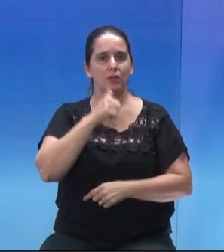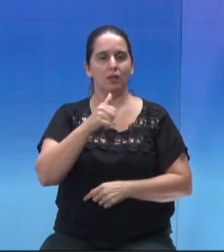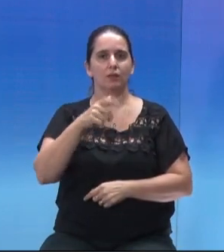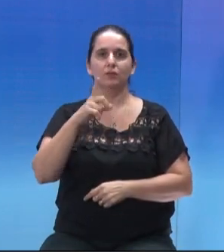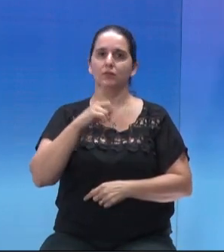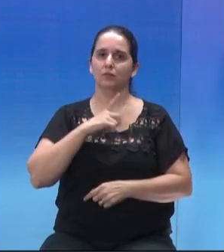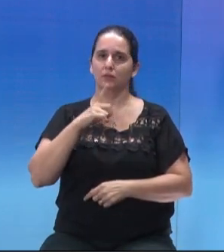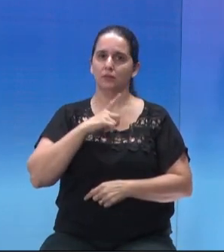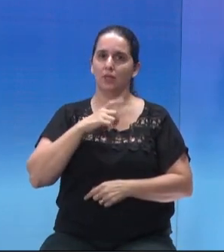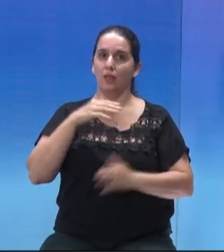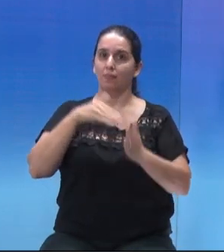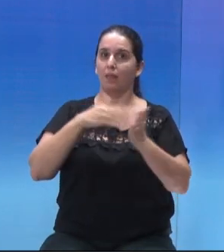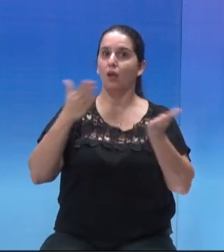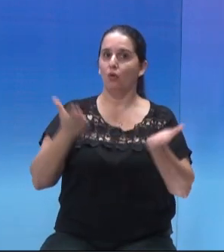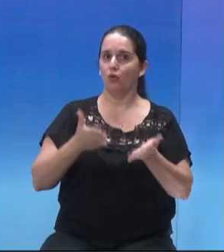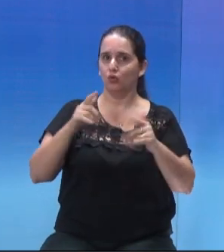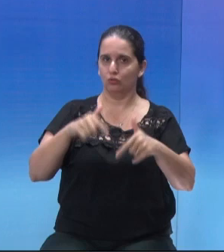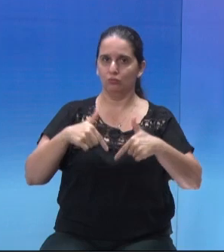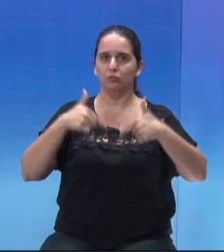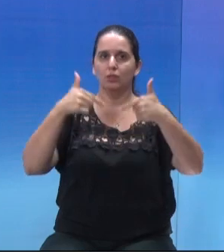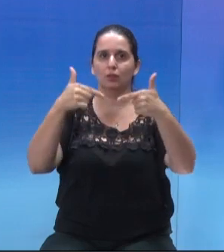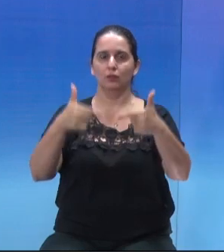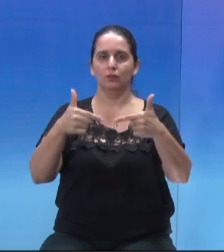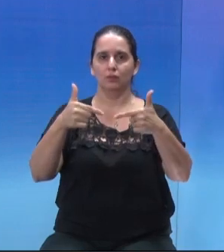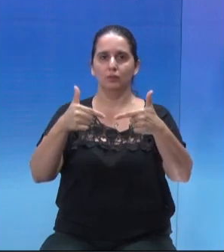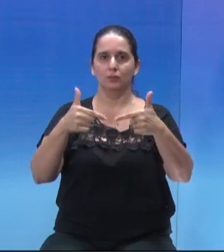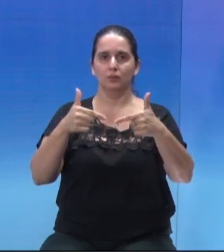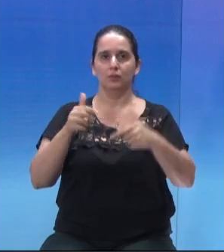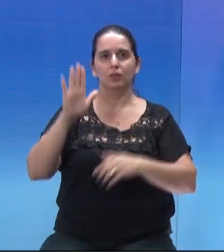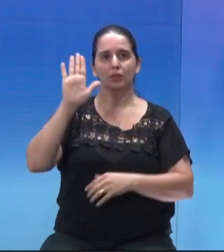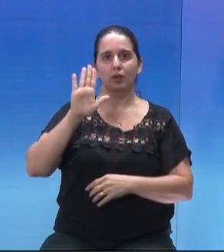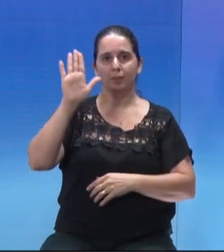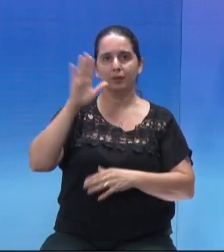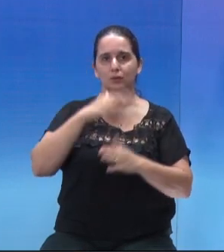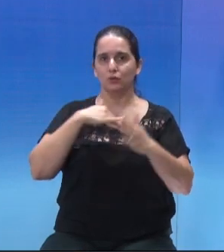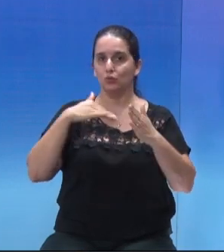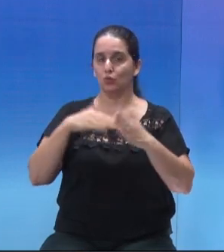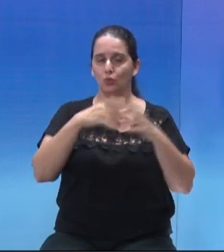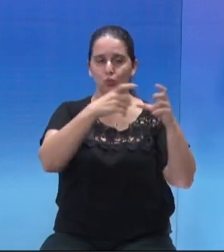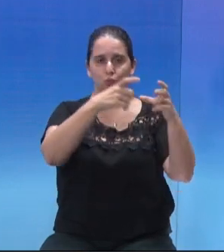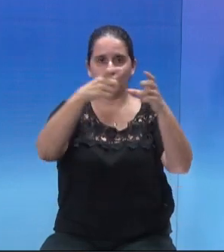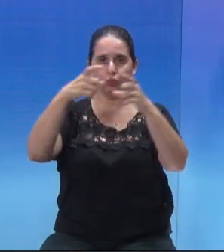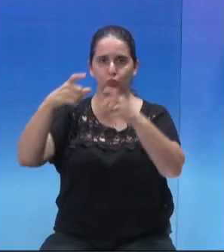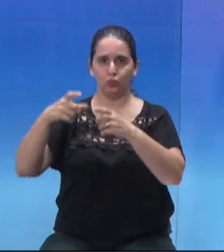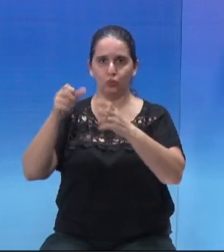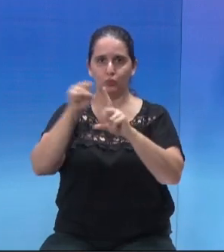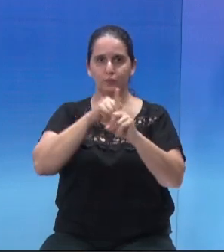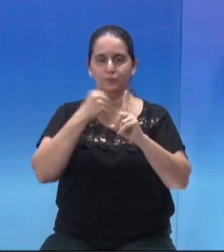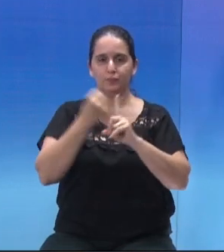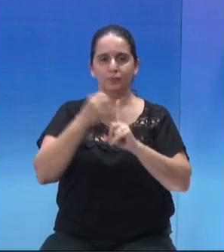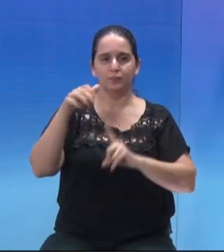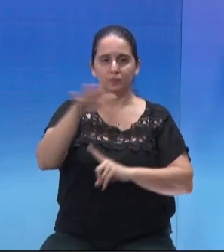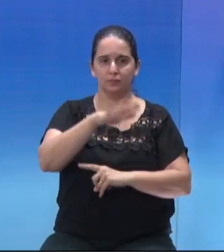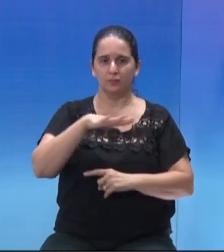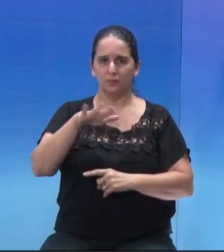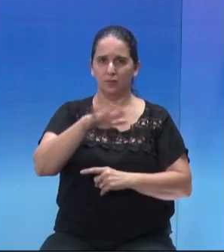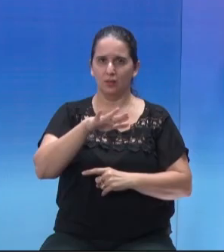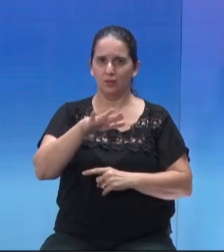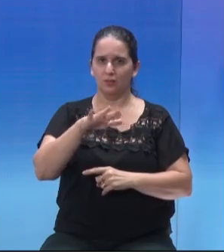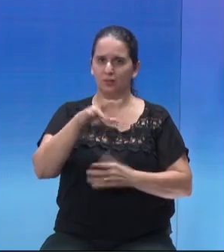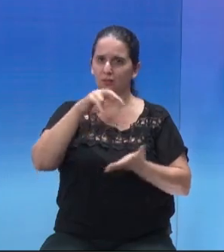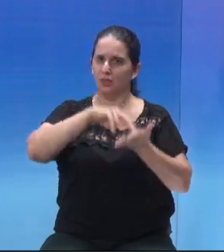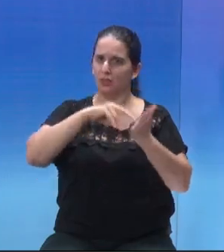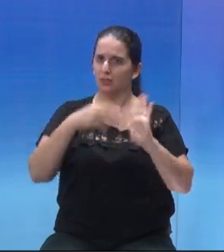elas têm até hoje uma luta para que sejam representadas, né, em todos os âmbitos. Mas será que é isso que está falando a questão? Vamos